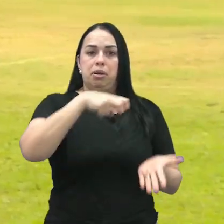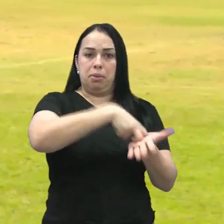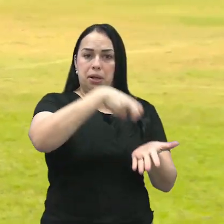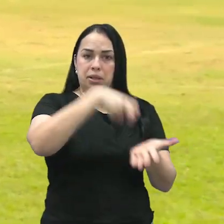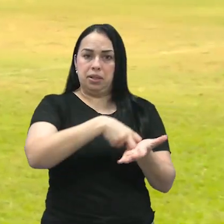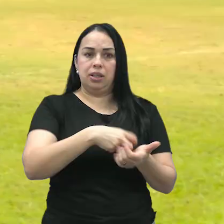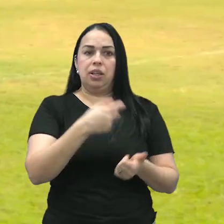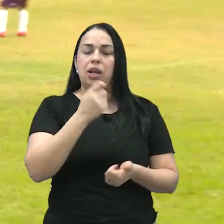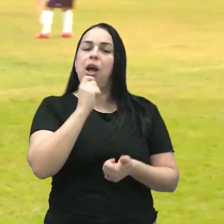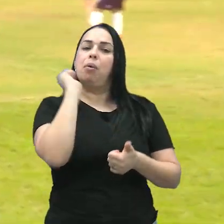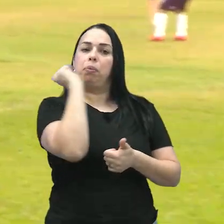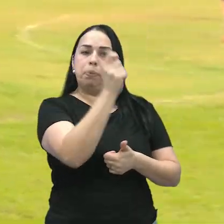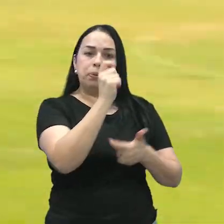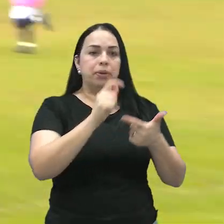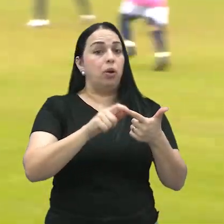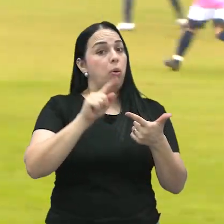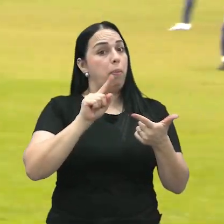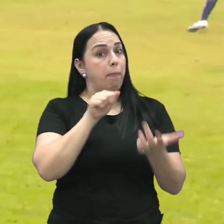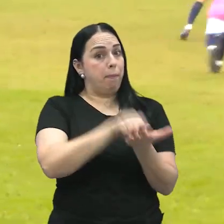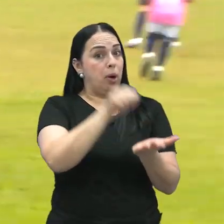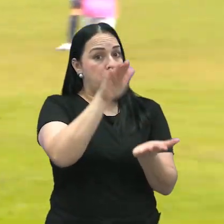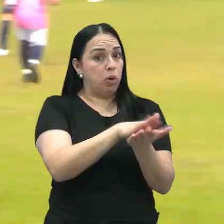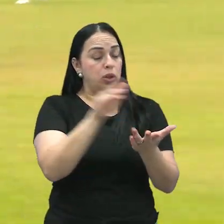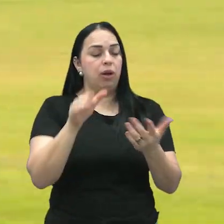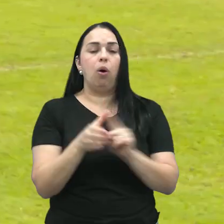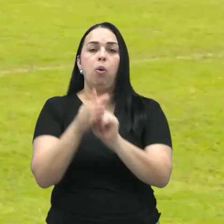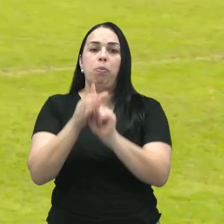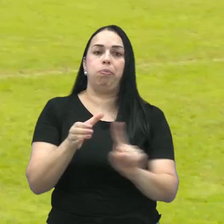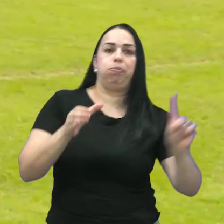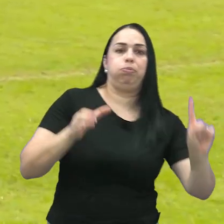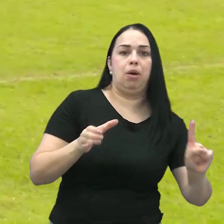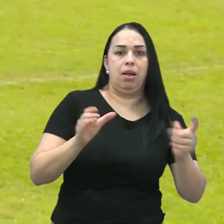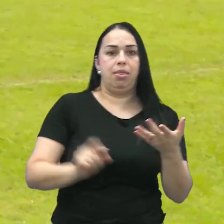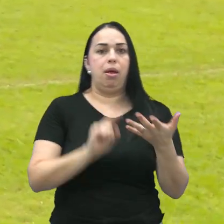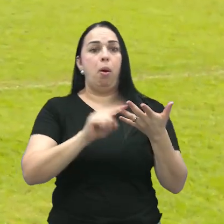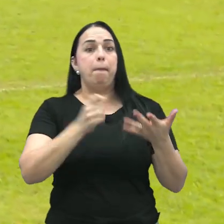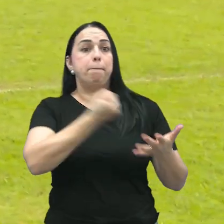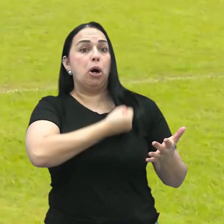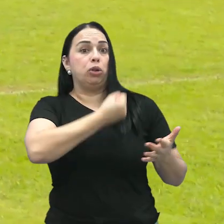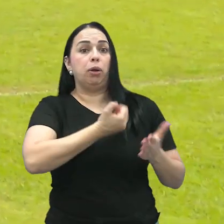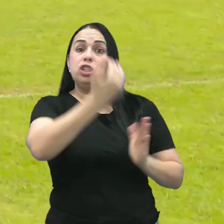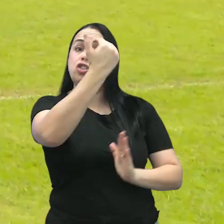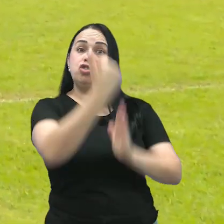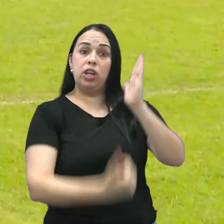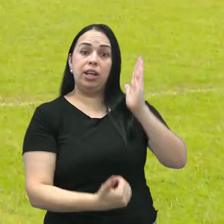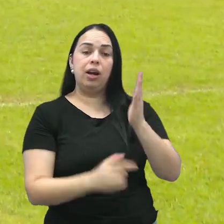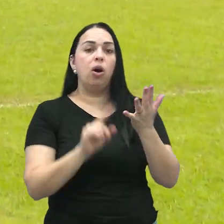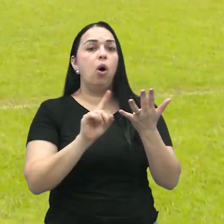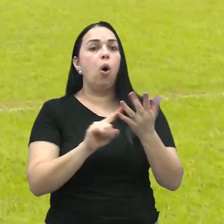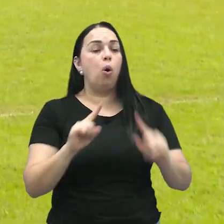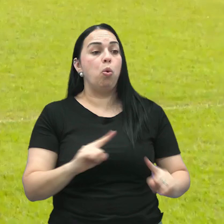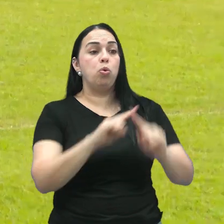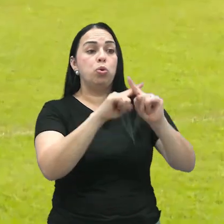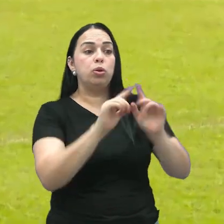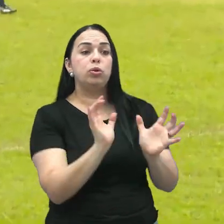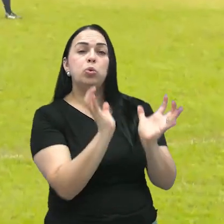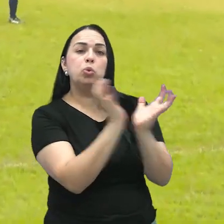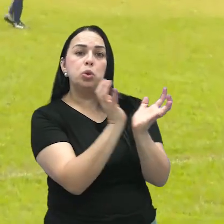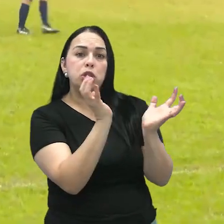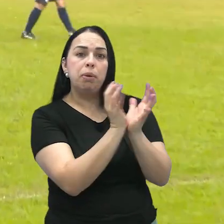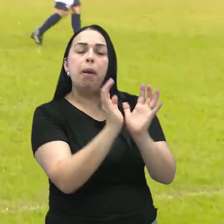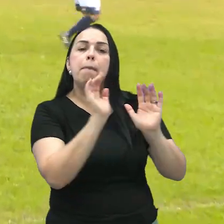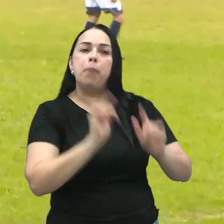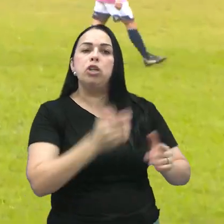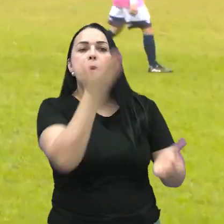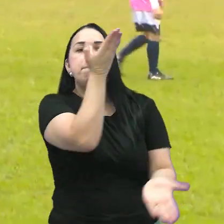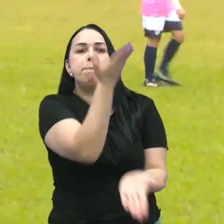punições como advertência, multa, suspensão, perda de pontos e até mesmo desclassificação,